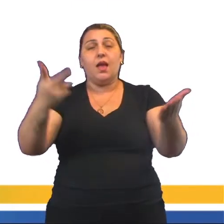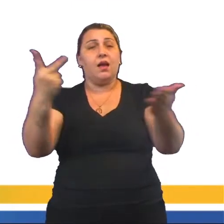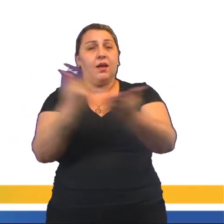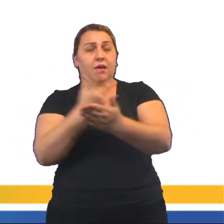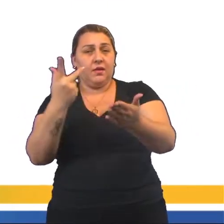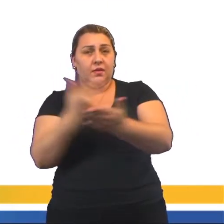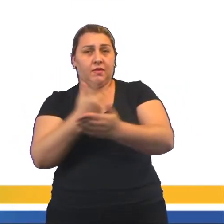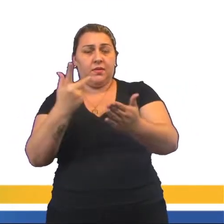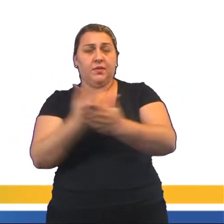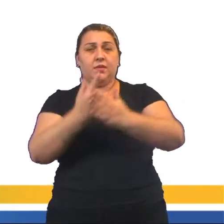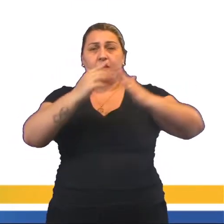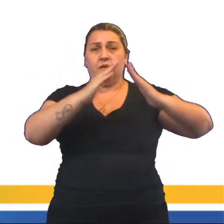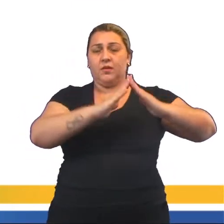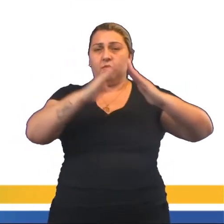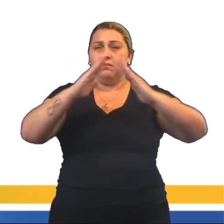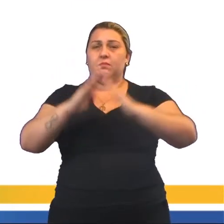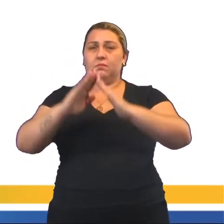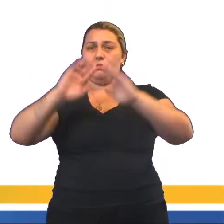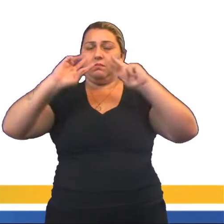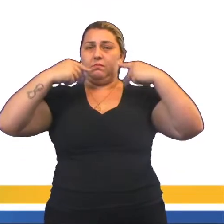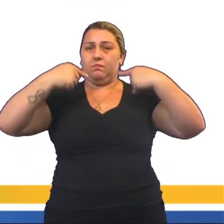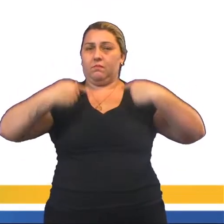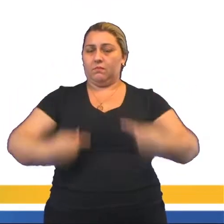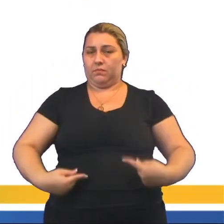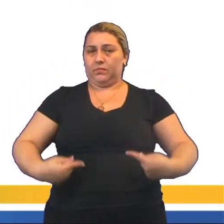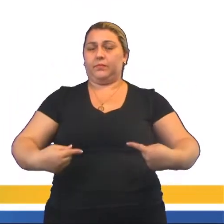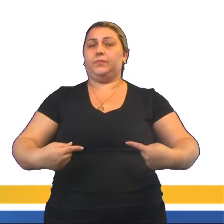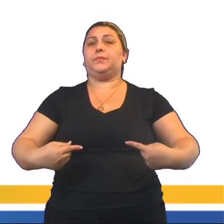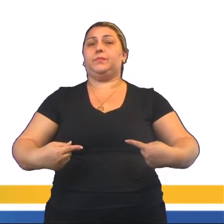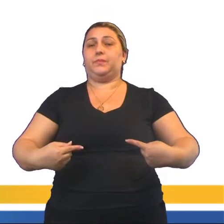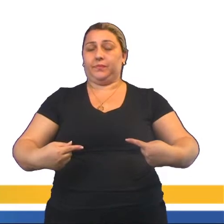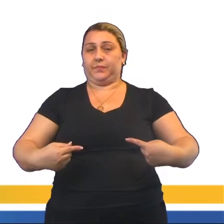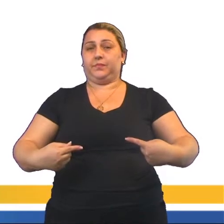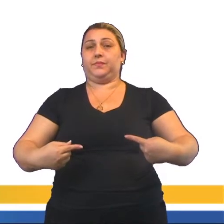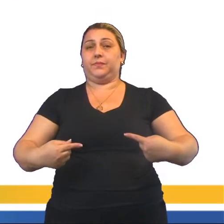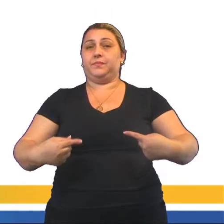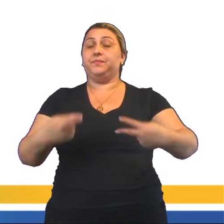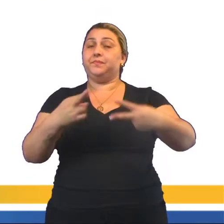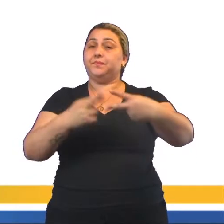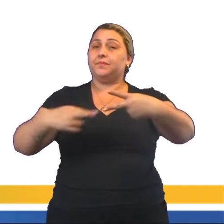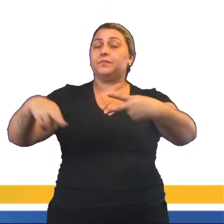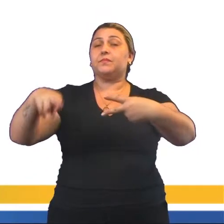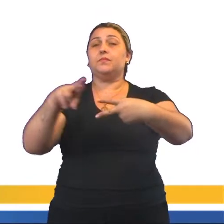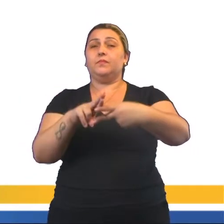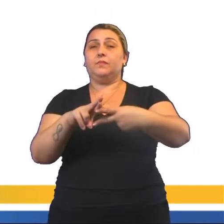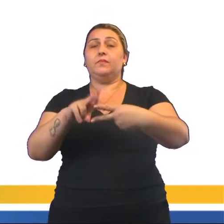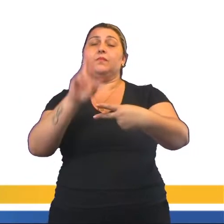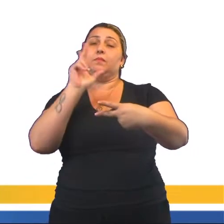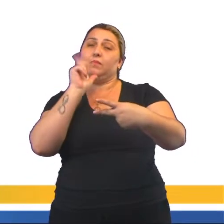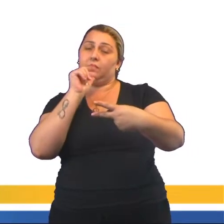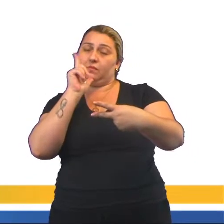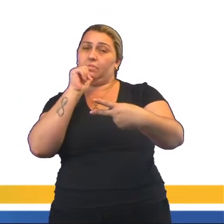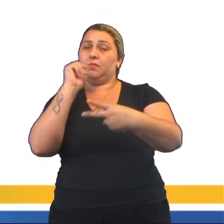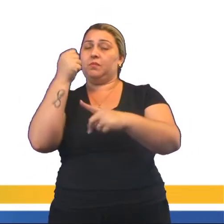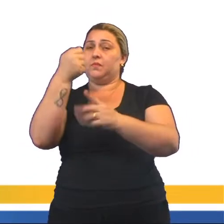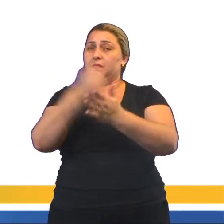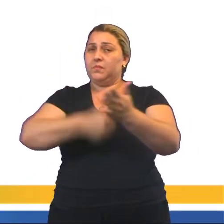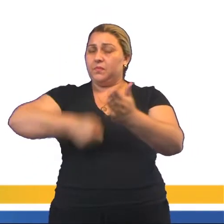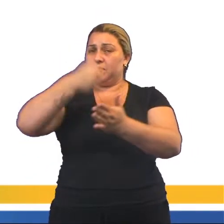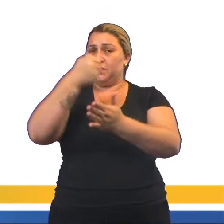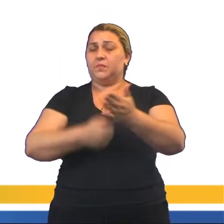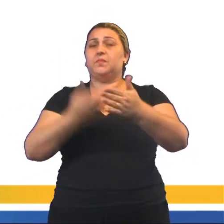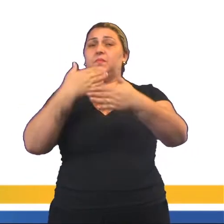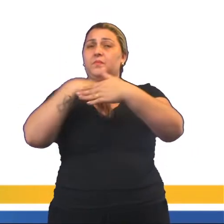irregular entre a habitação humana e recursos hídricos cria pressões cada vez maiores para